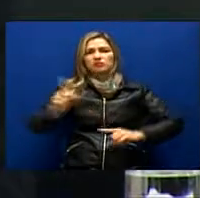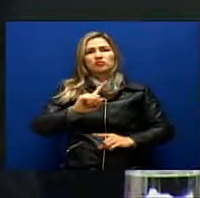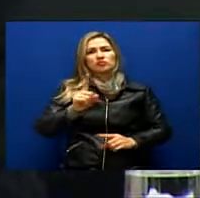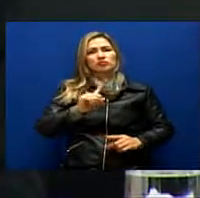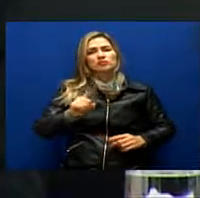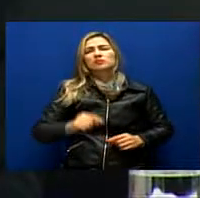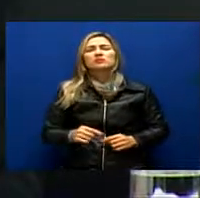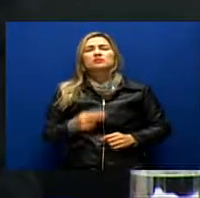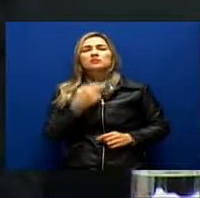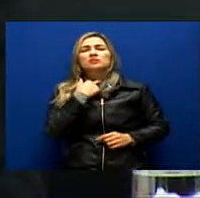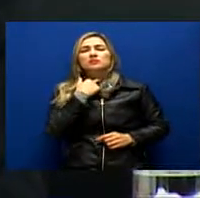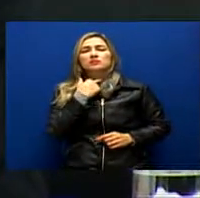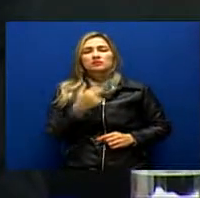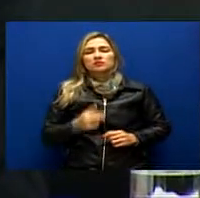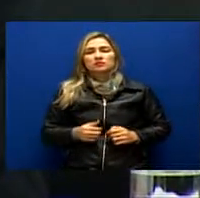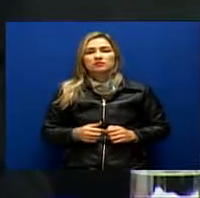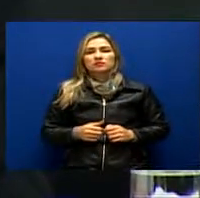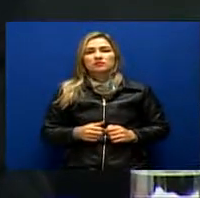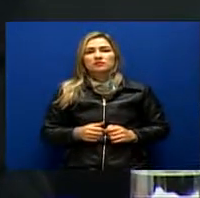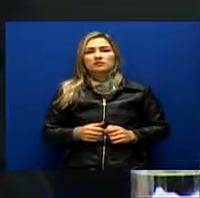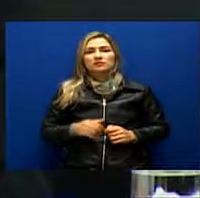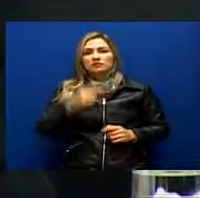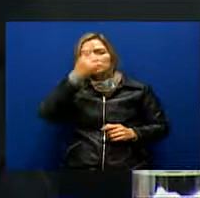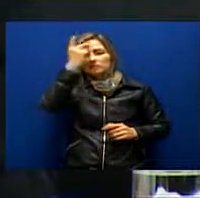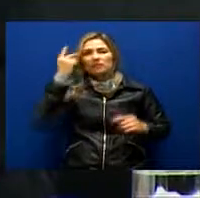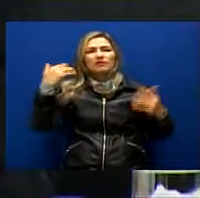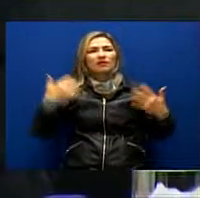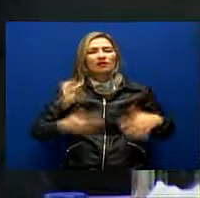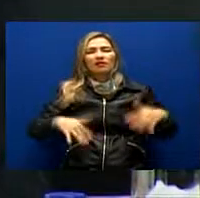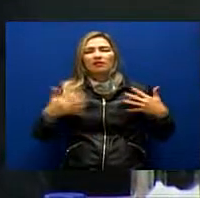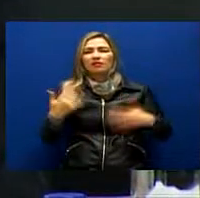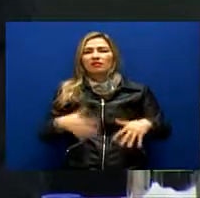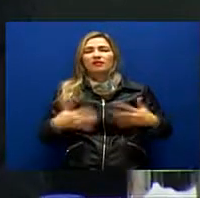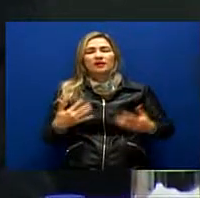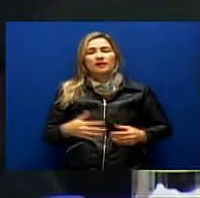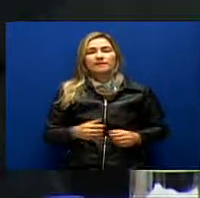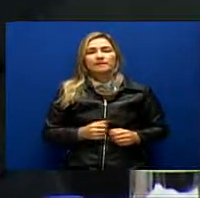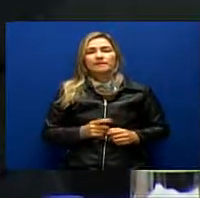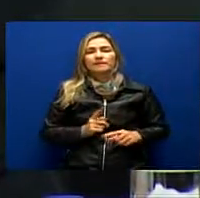sai nada, ninguém sabe. Daí a pessoa está desesperada, como o doutor Hélio Brasileiro,